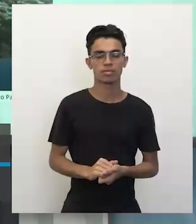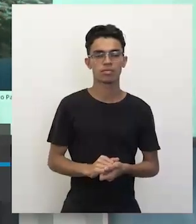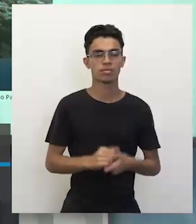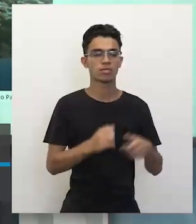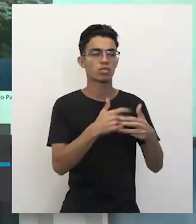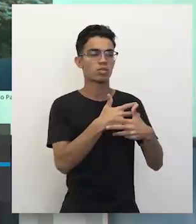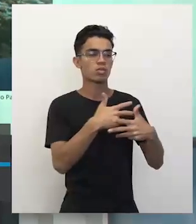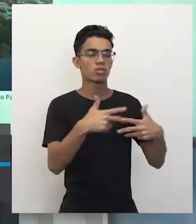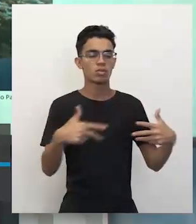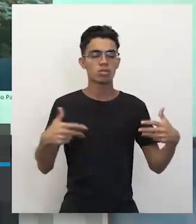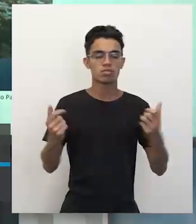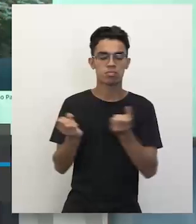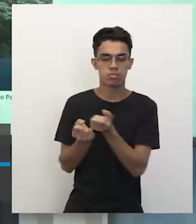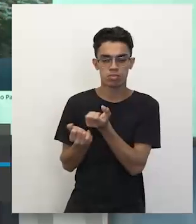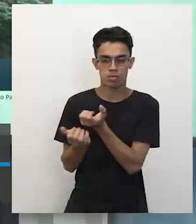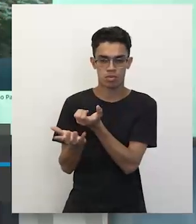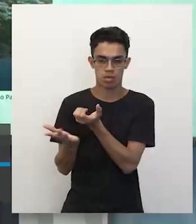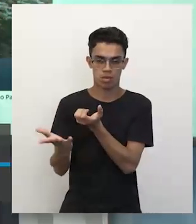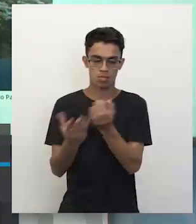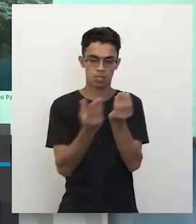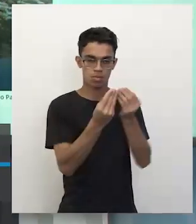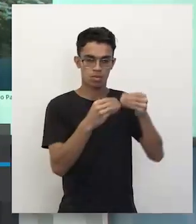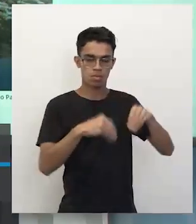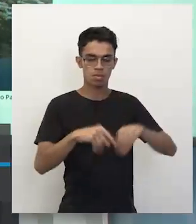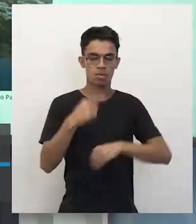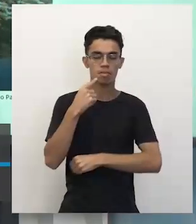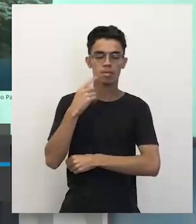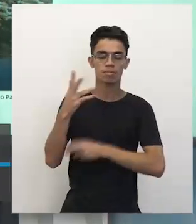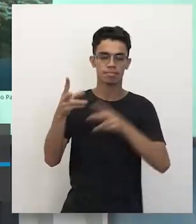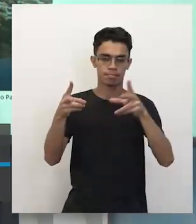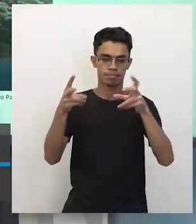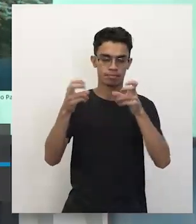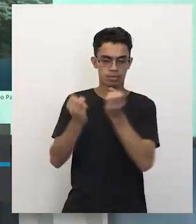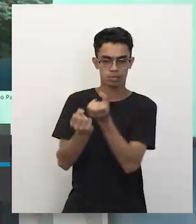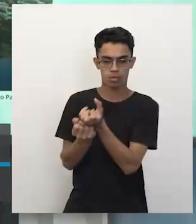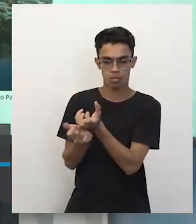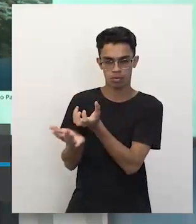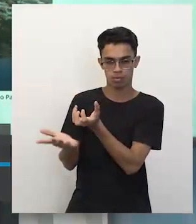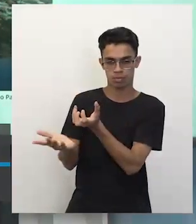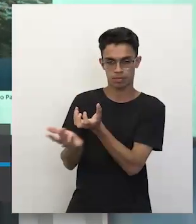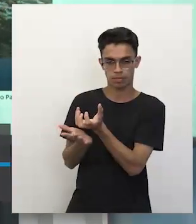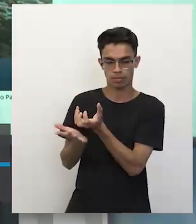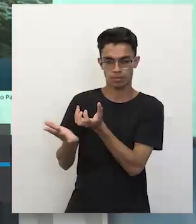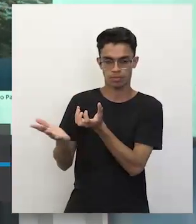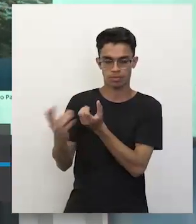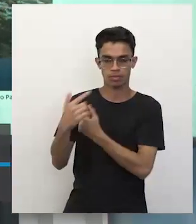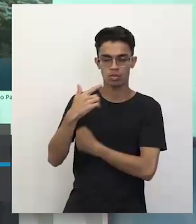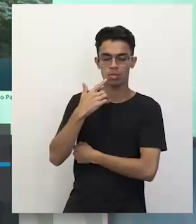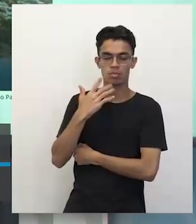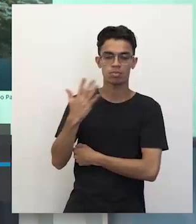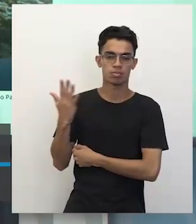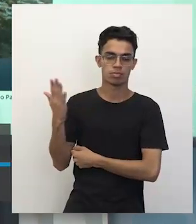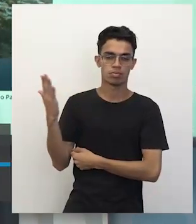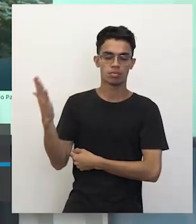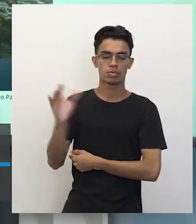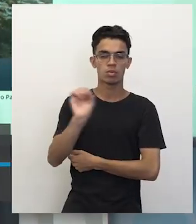sendo causados aí. Mas olha só que legal, este Pantanal é considerado que